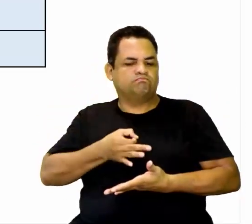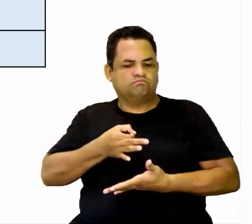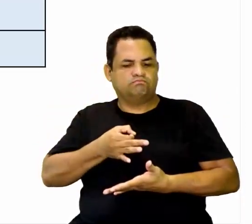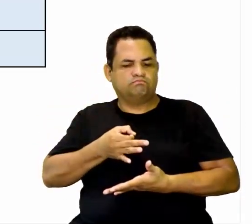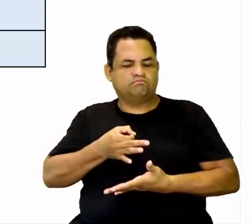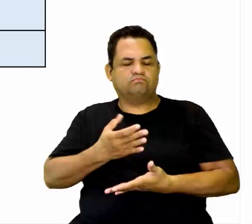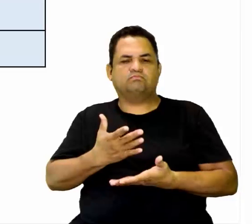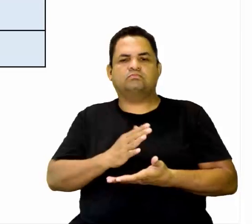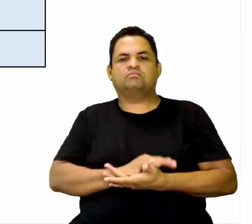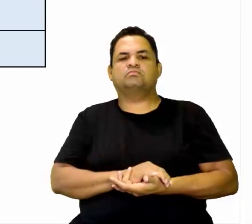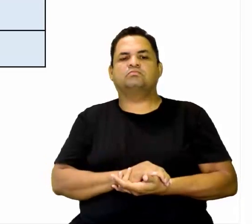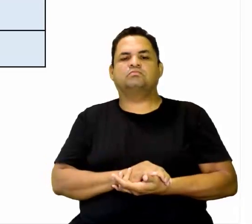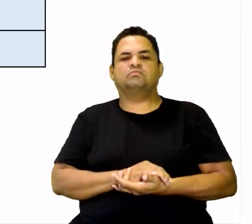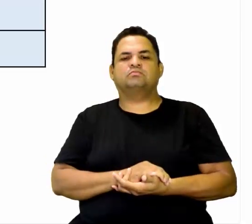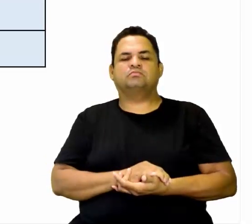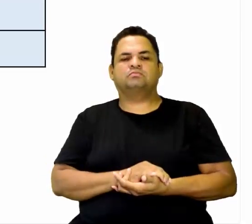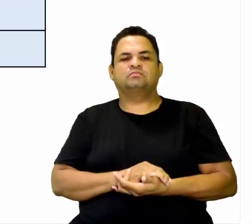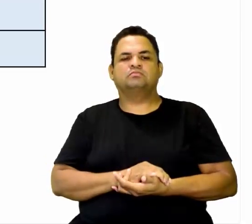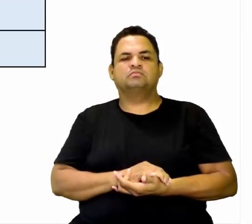exatamente